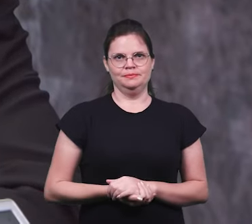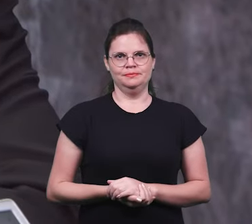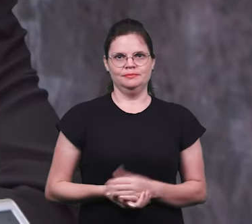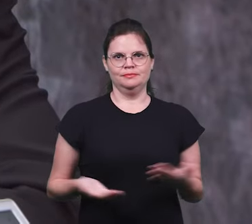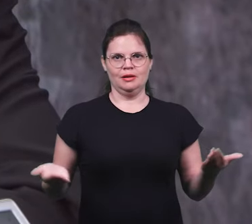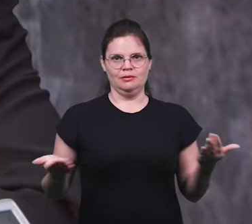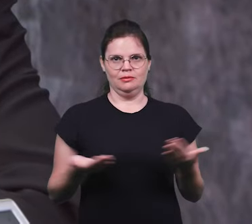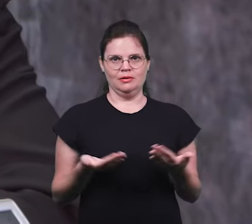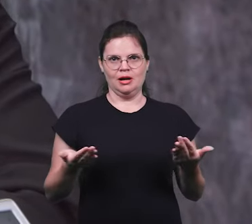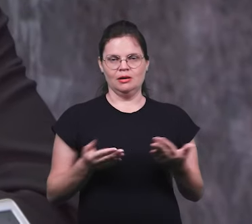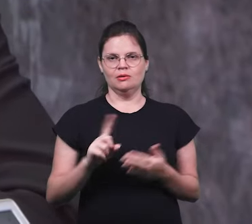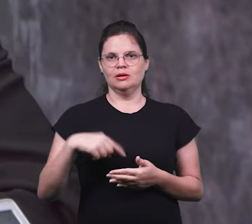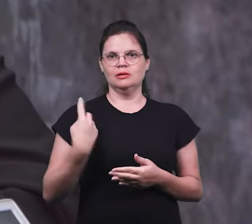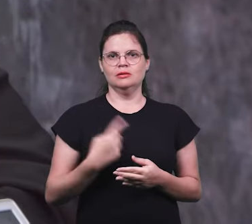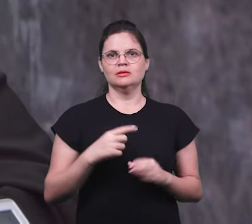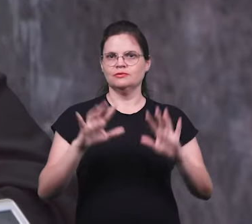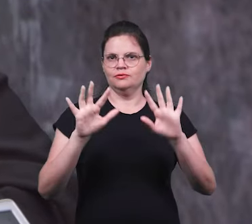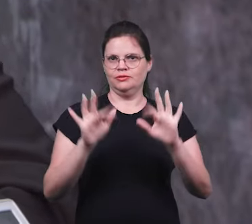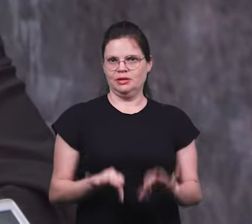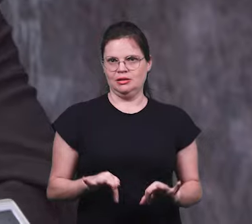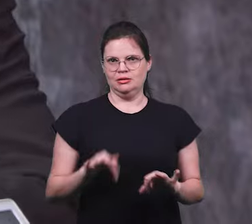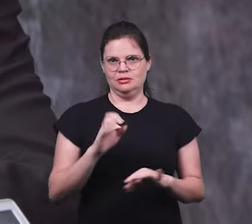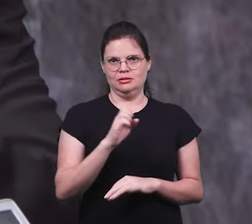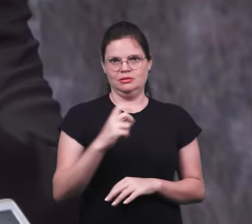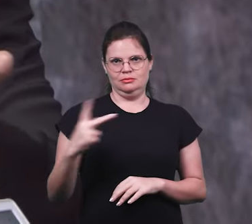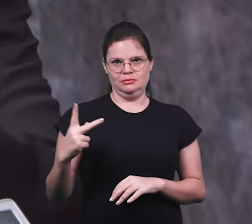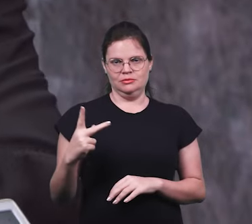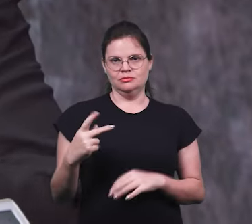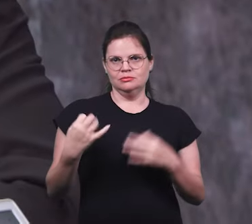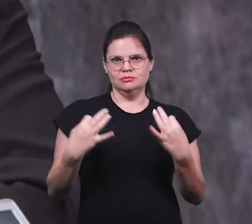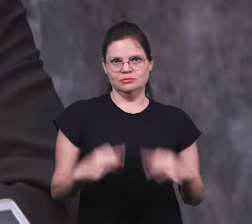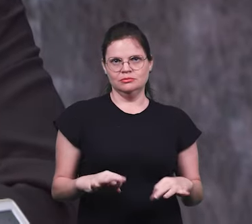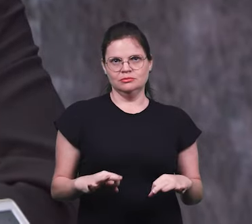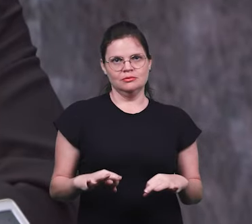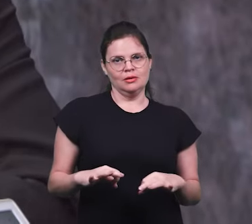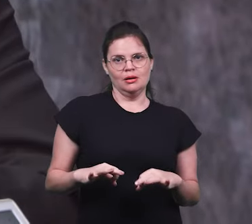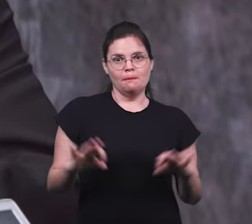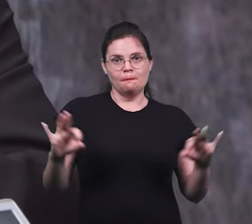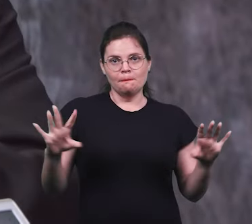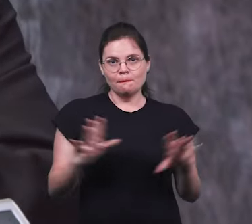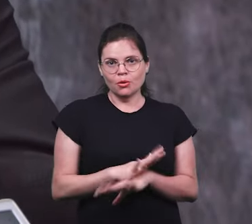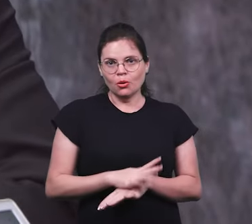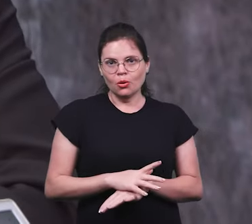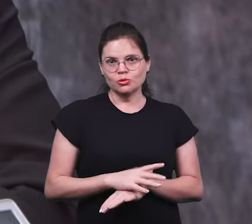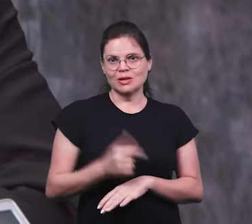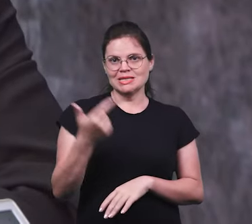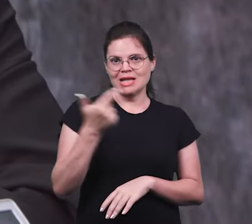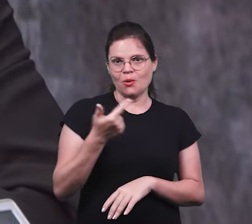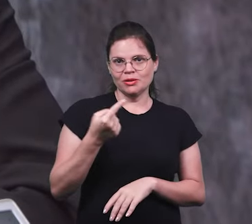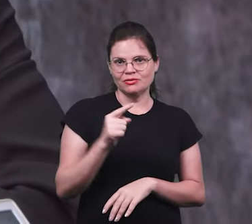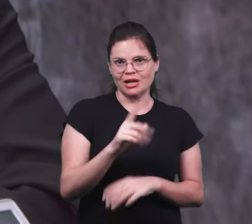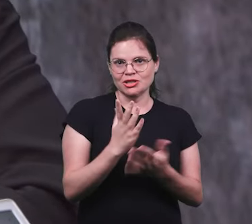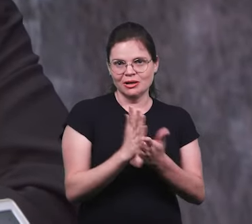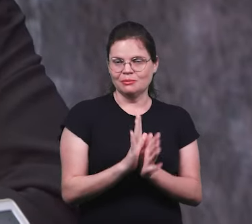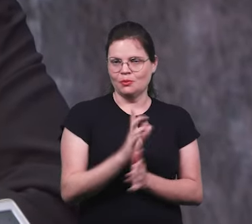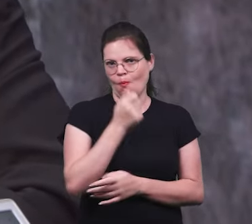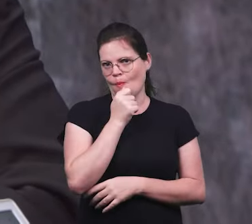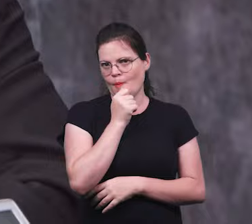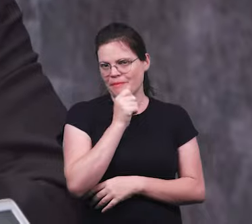aqui encerramos este episódio. Ainda não concluímos a segunda viagem de